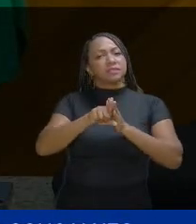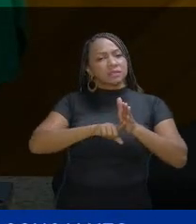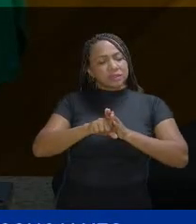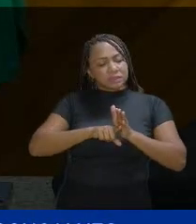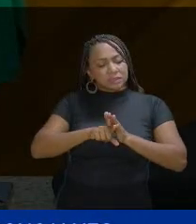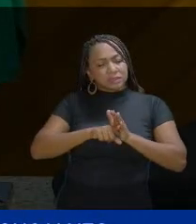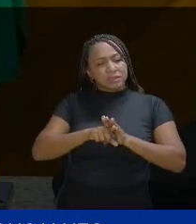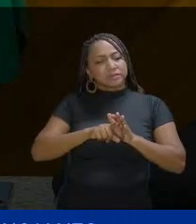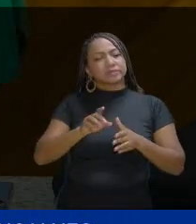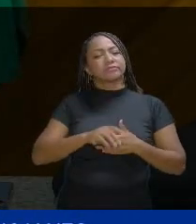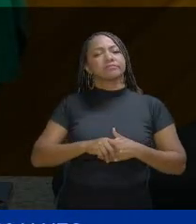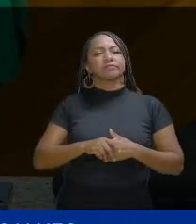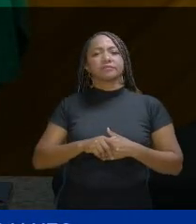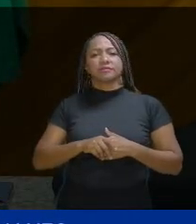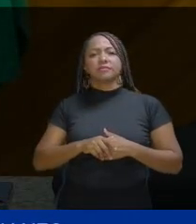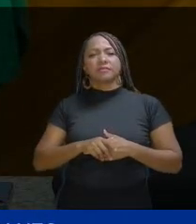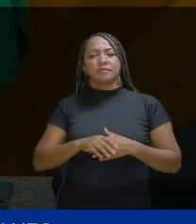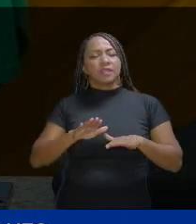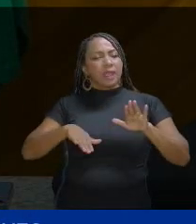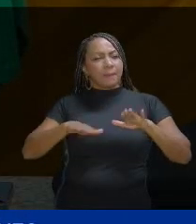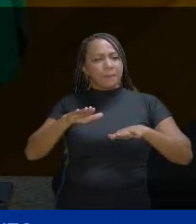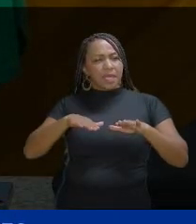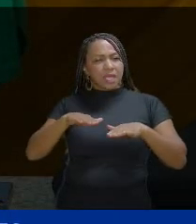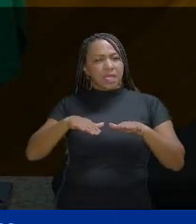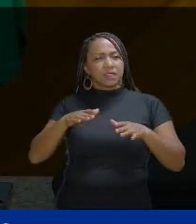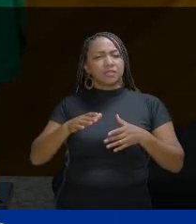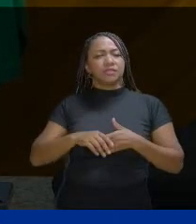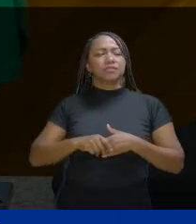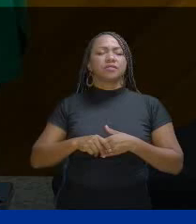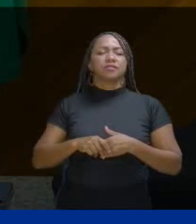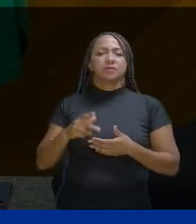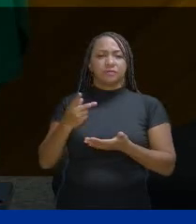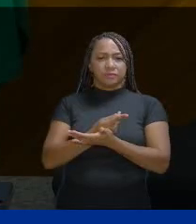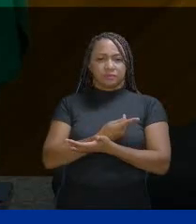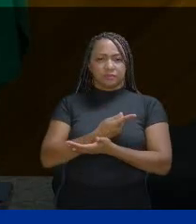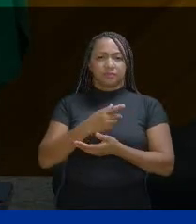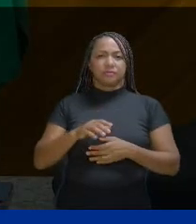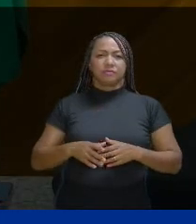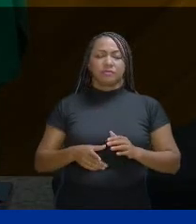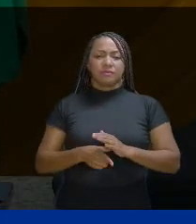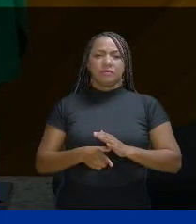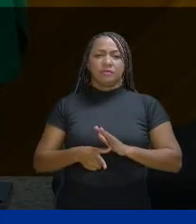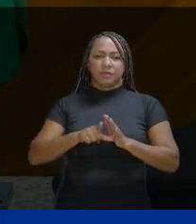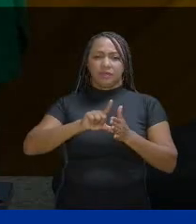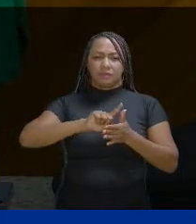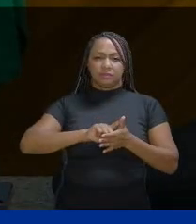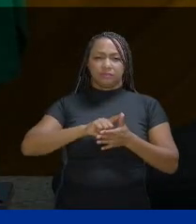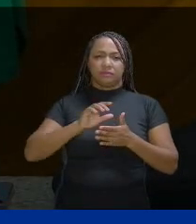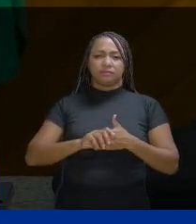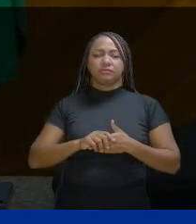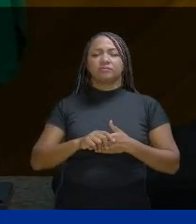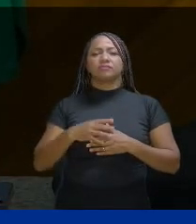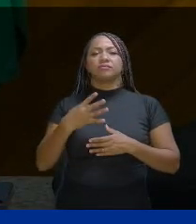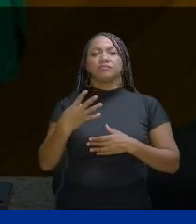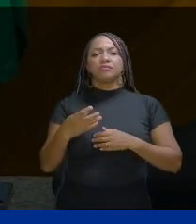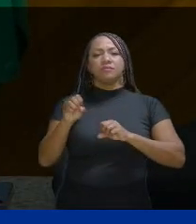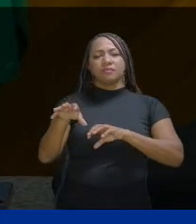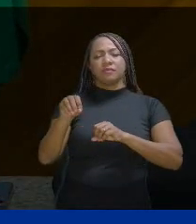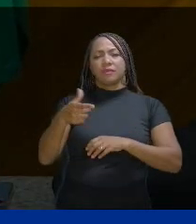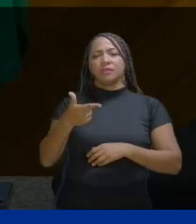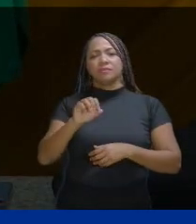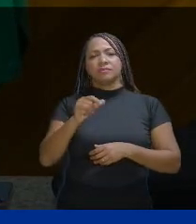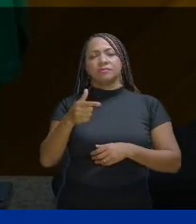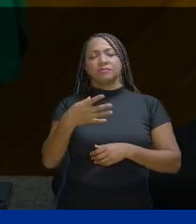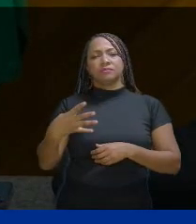caso a caso, ou seja, depende do caso concreto. Isso num precedente de 4 de setembro de 2024, que se